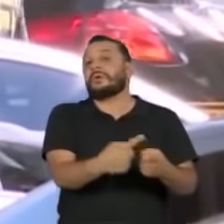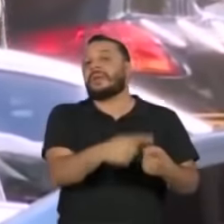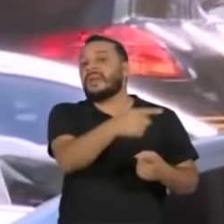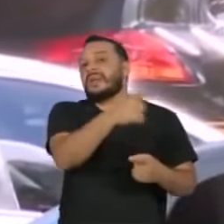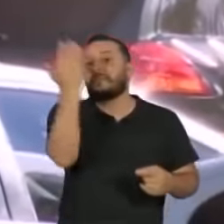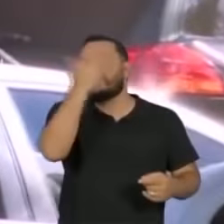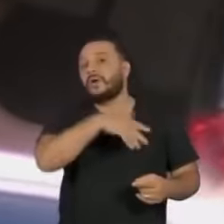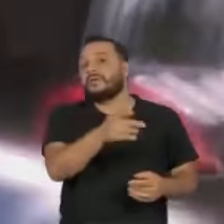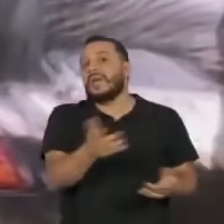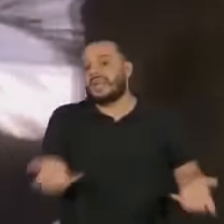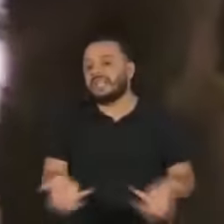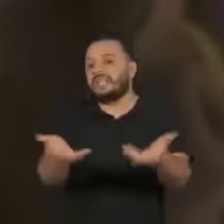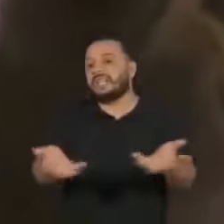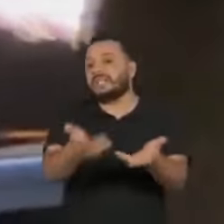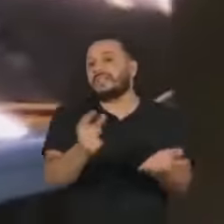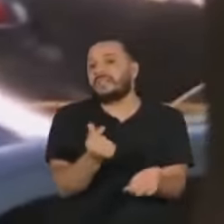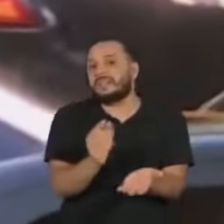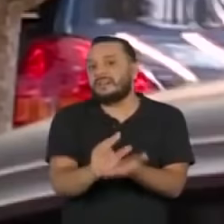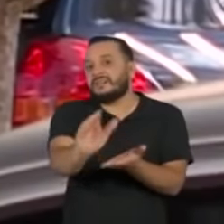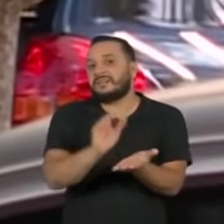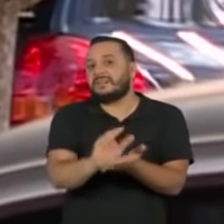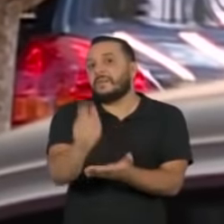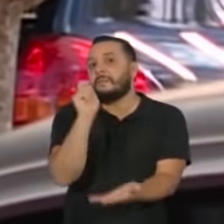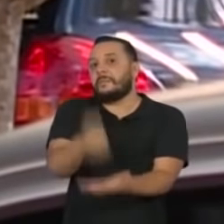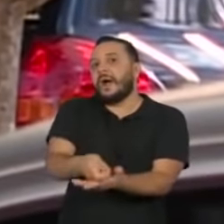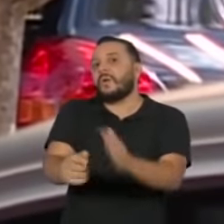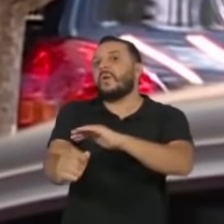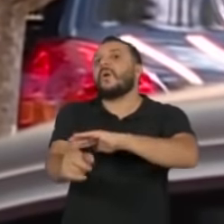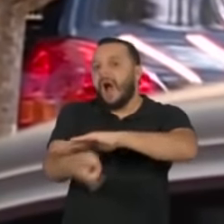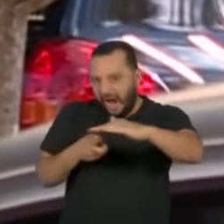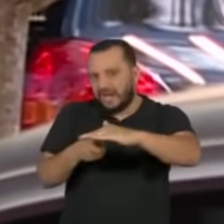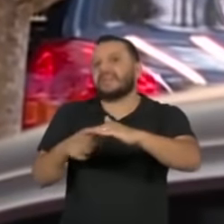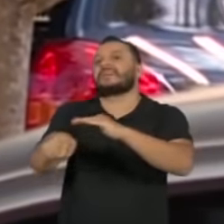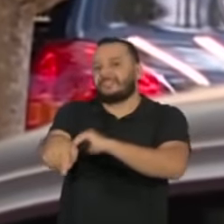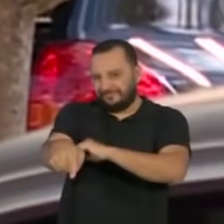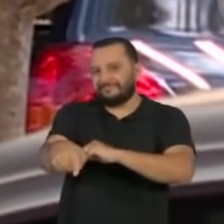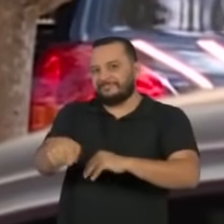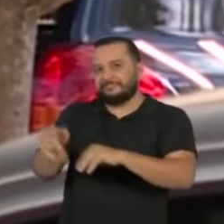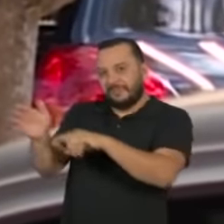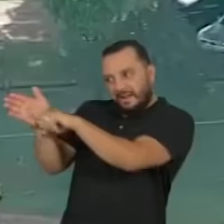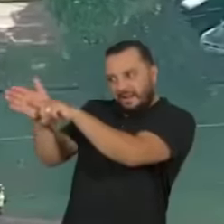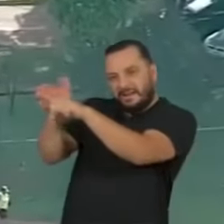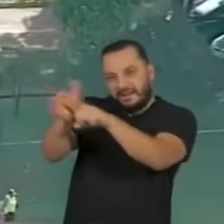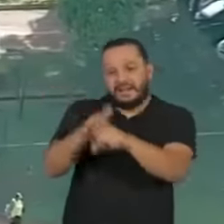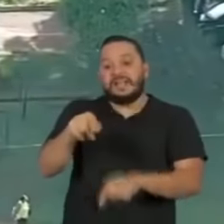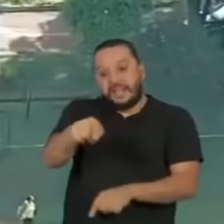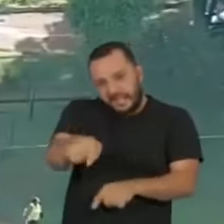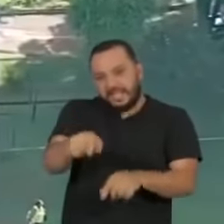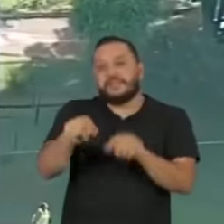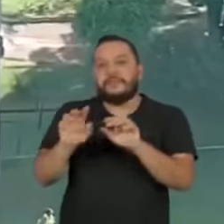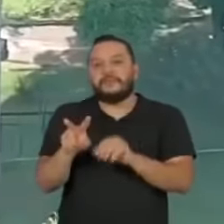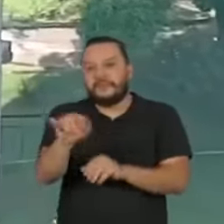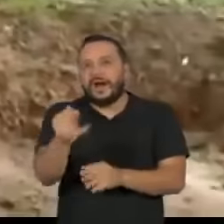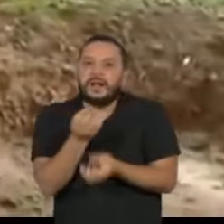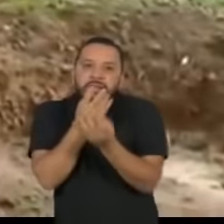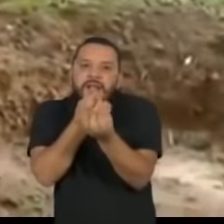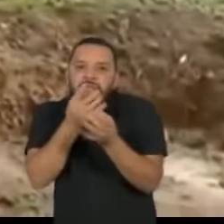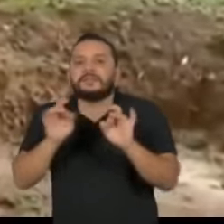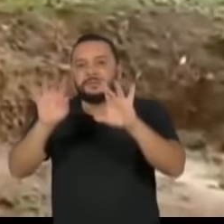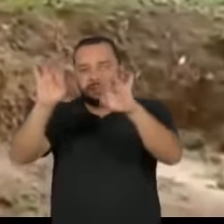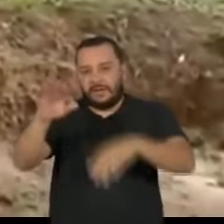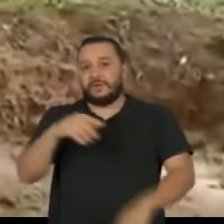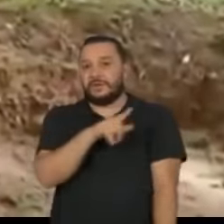auxiliou, incentivou e orientou um dos hackers denunciados, o mesmo que já firmou compromisso de delação premiada.